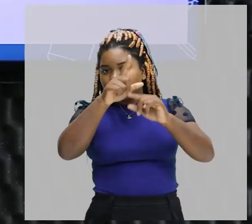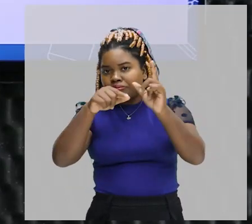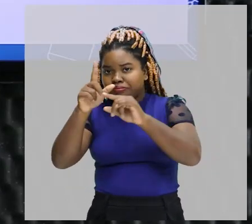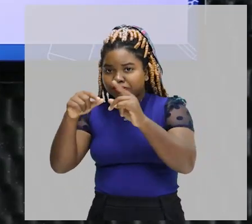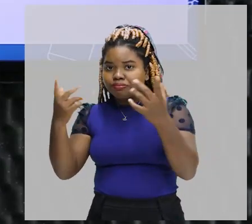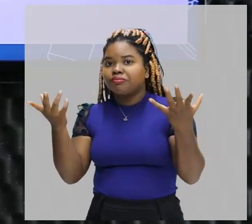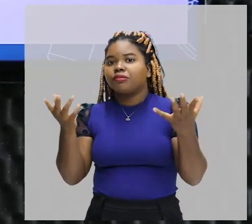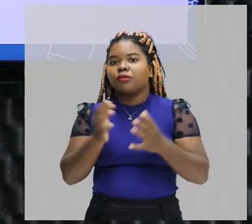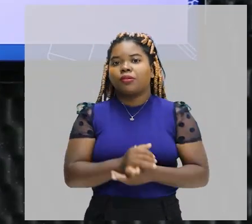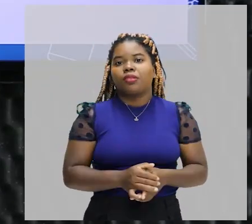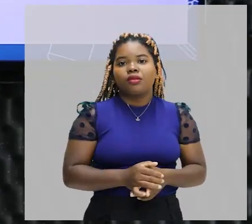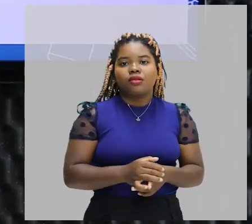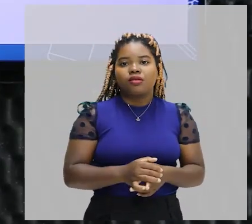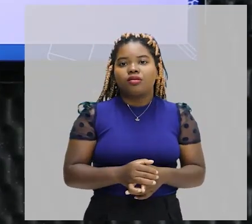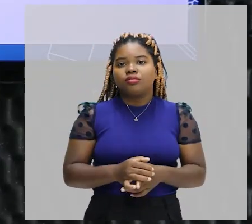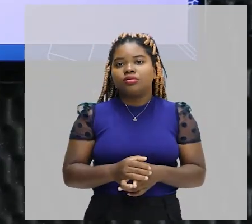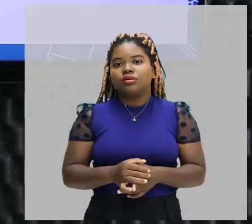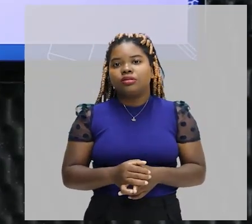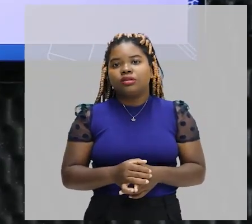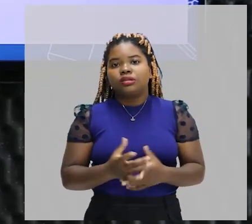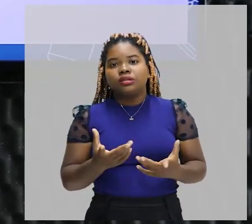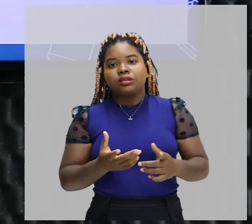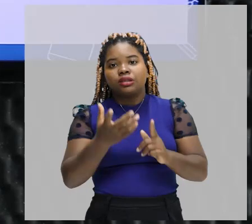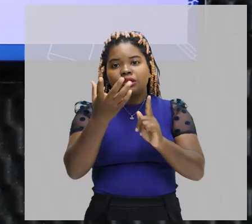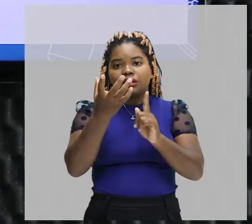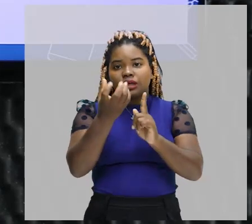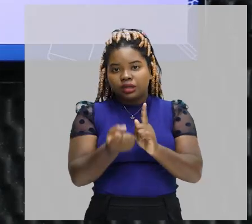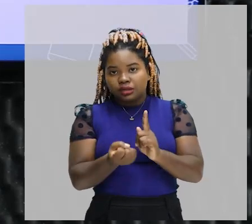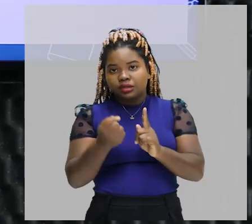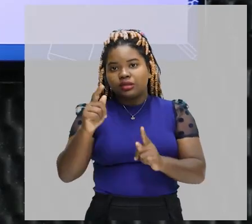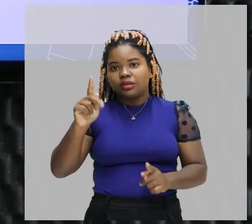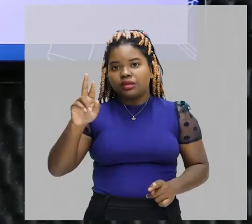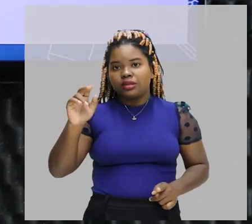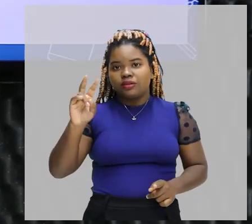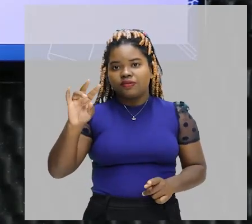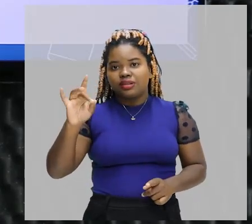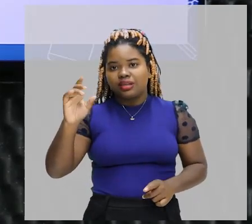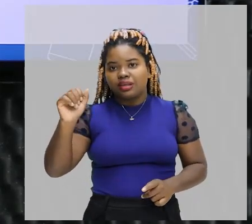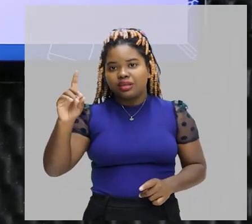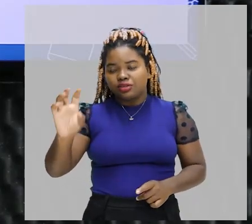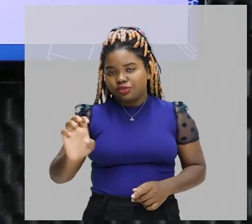gravidade, tá certo? Então, segundo a configuração newtoniana,